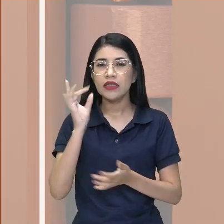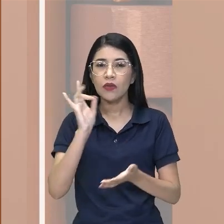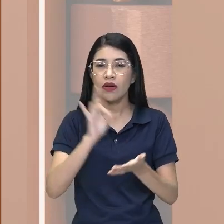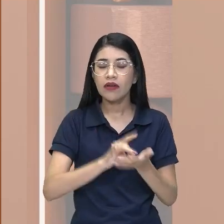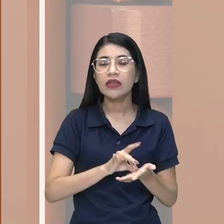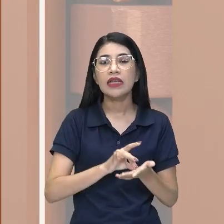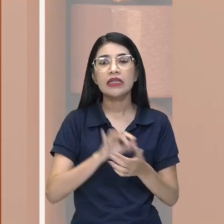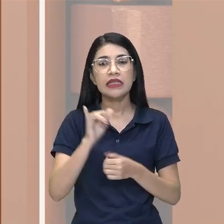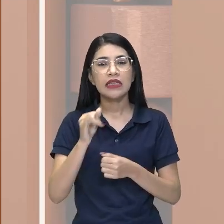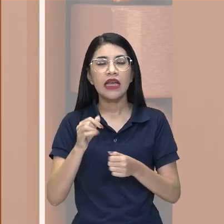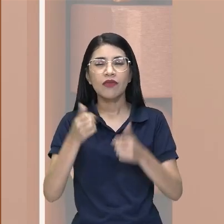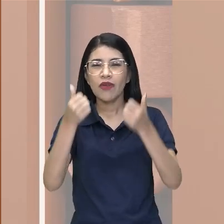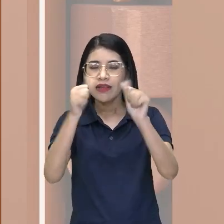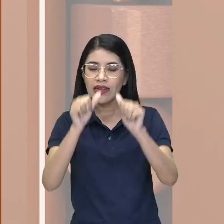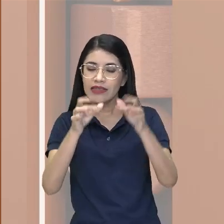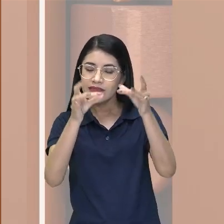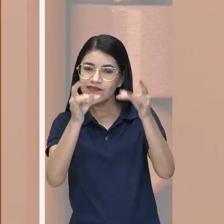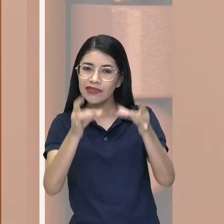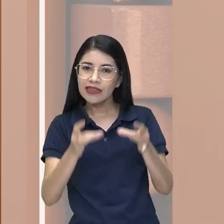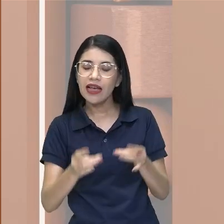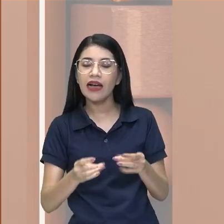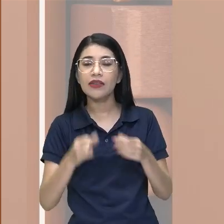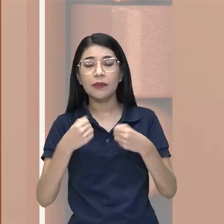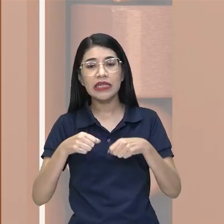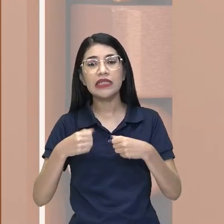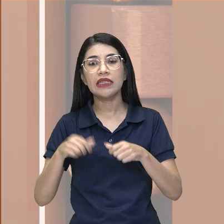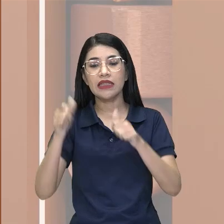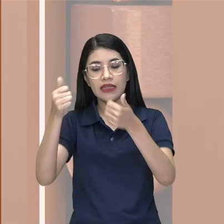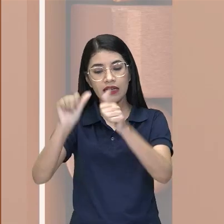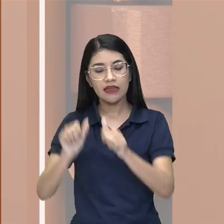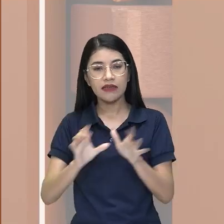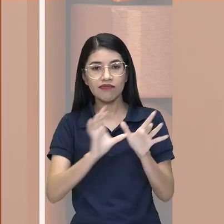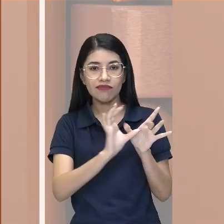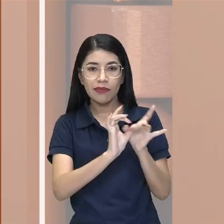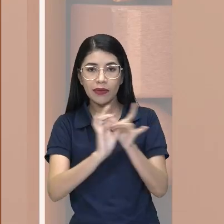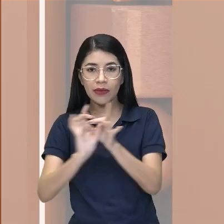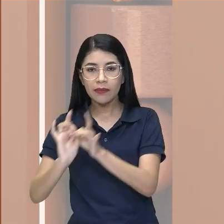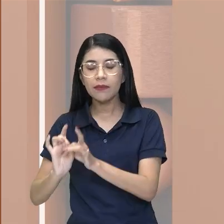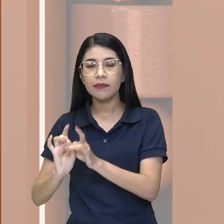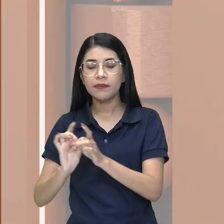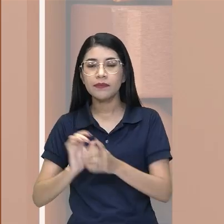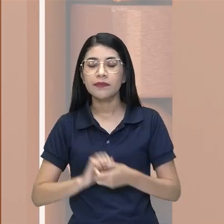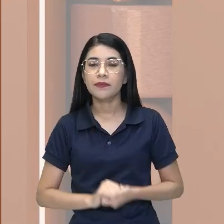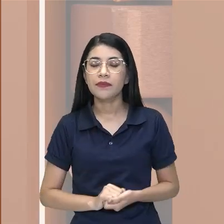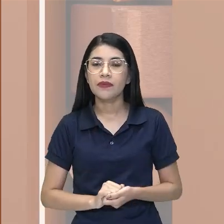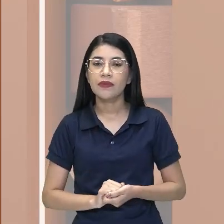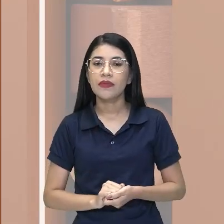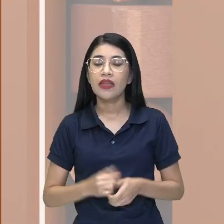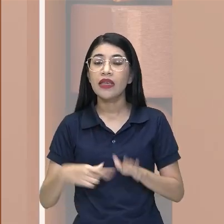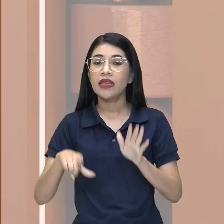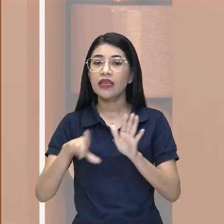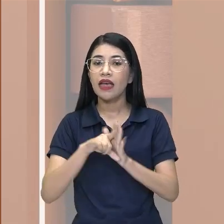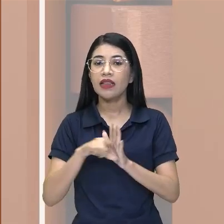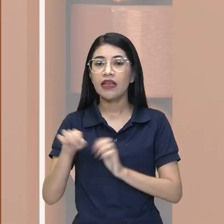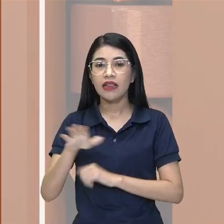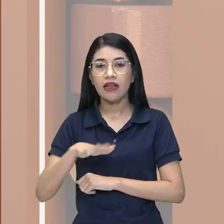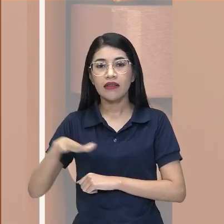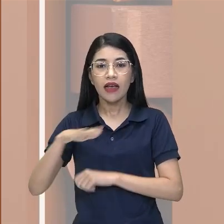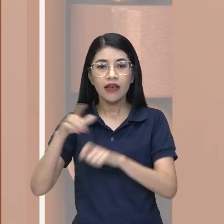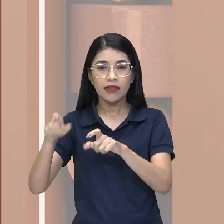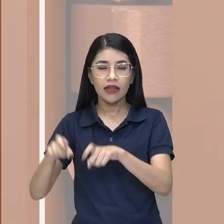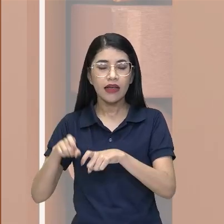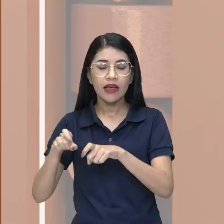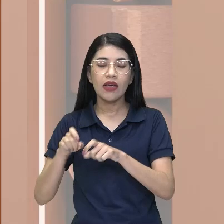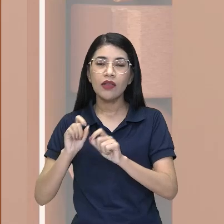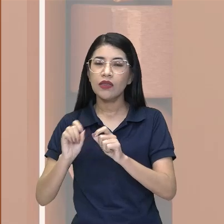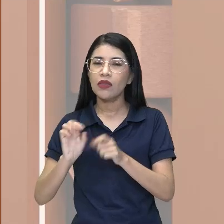ele é. A gente tem que analisar todo o contexto que está rodeando esse fato. E a Lei de Terras, ela não surgiu do